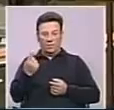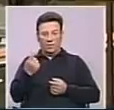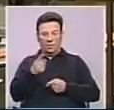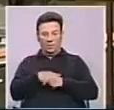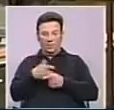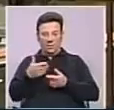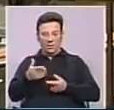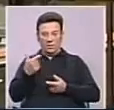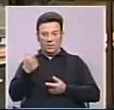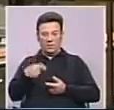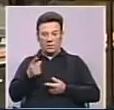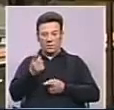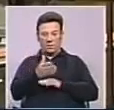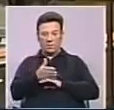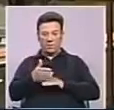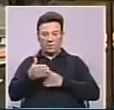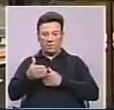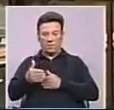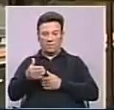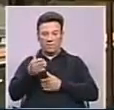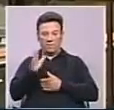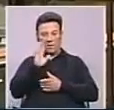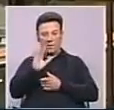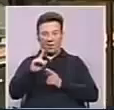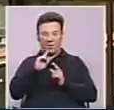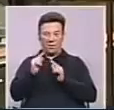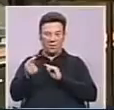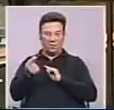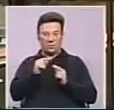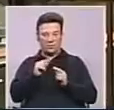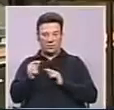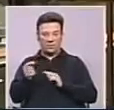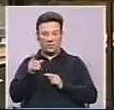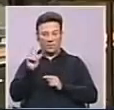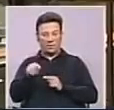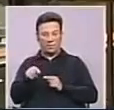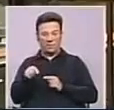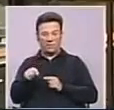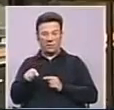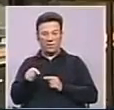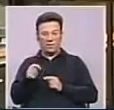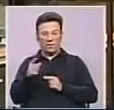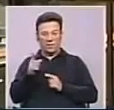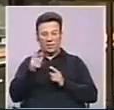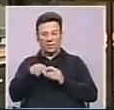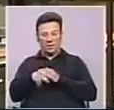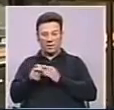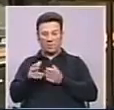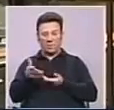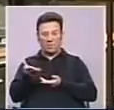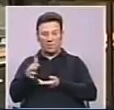que neste momento está numa fase ainda de discussão, que também entra numa